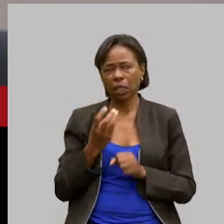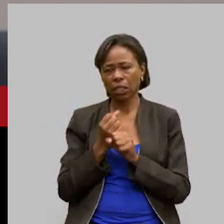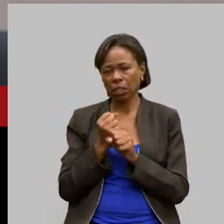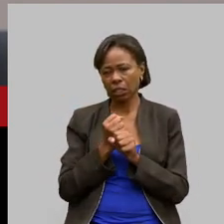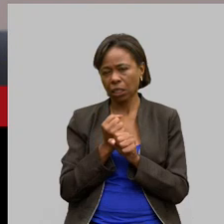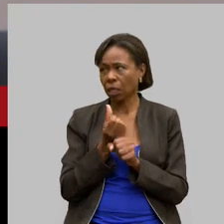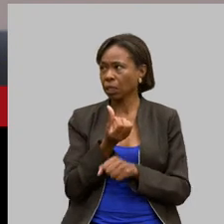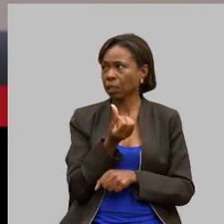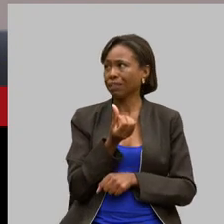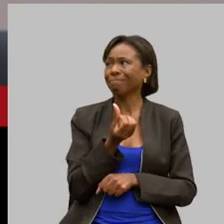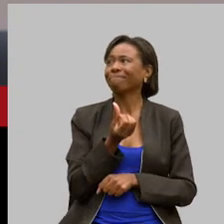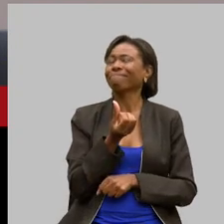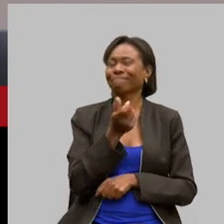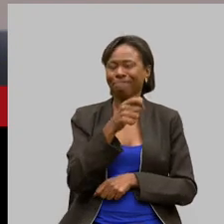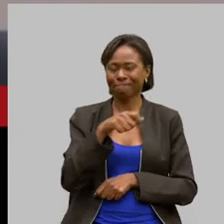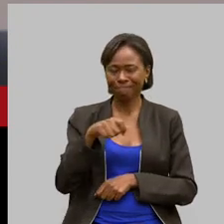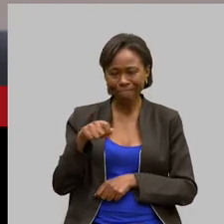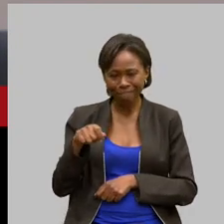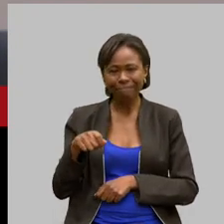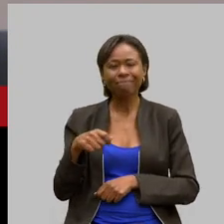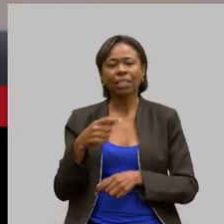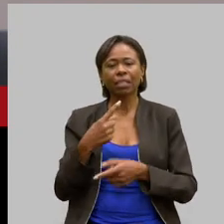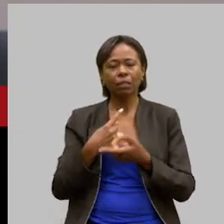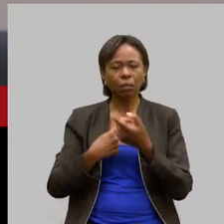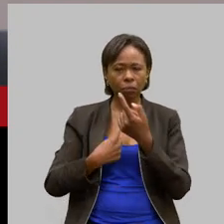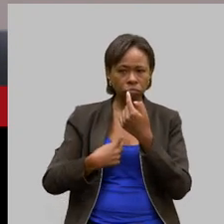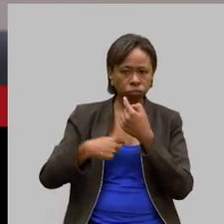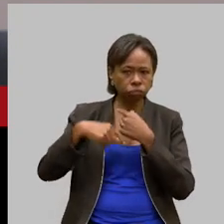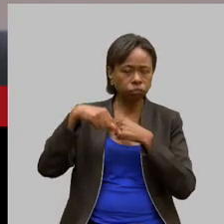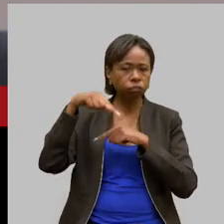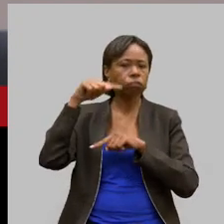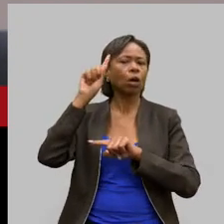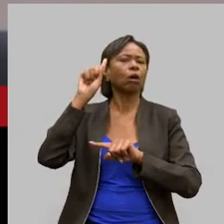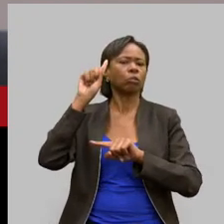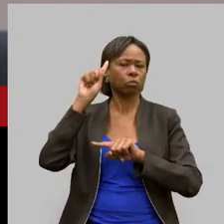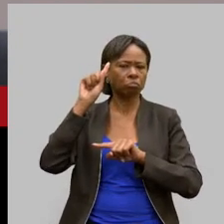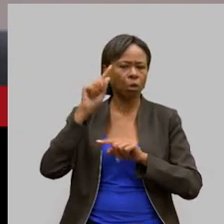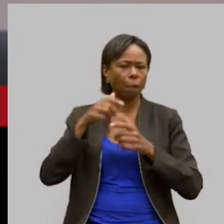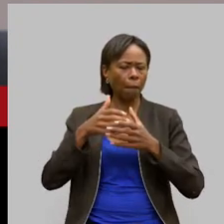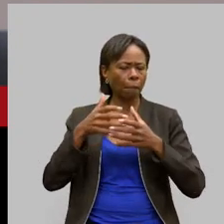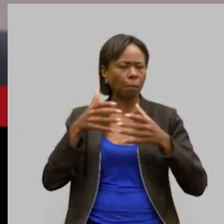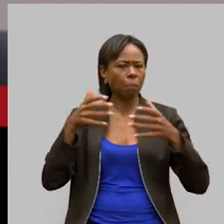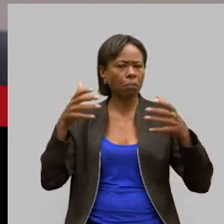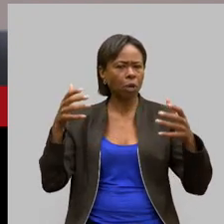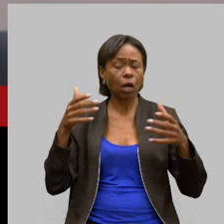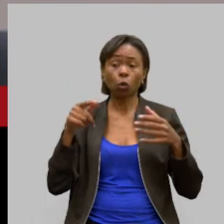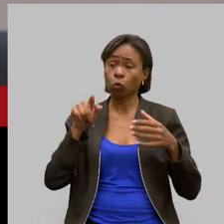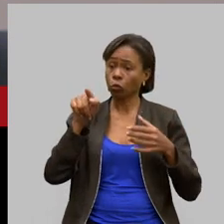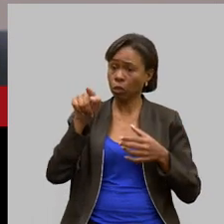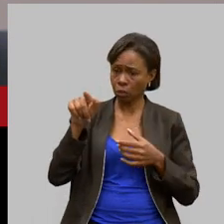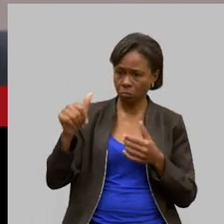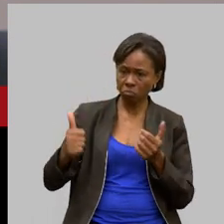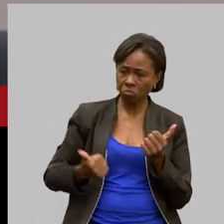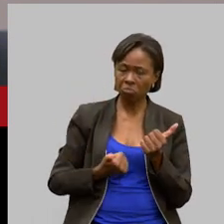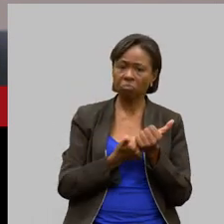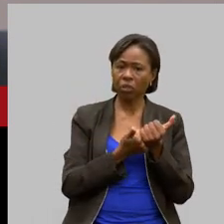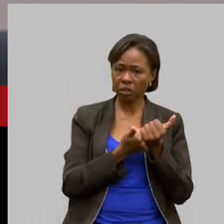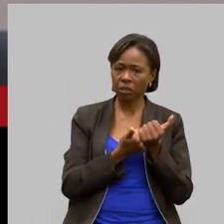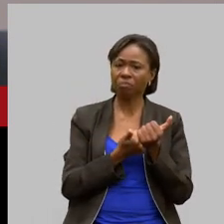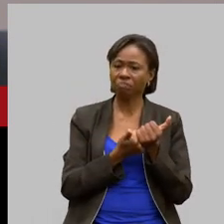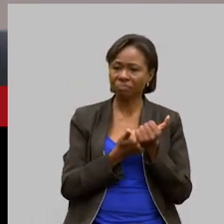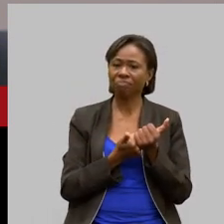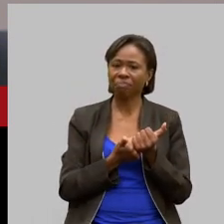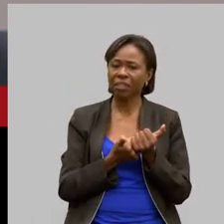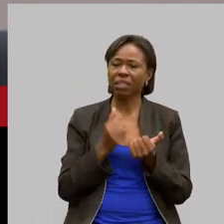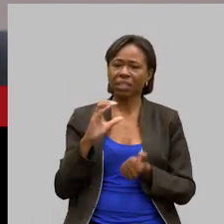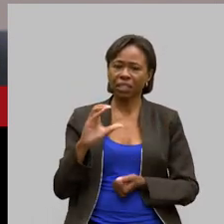esforço do nosso trabalho com muito empenho da administração Municipal e com Total apoio de vossa excelência Cristiano o senhor pode ter